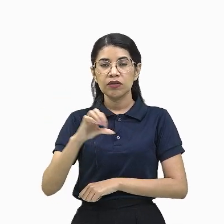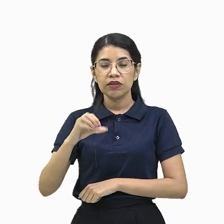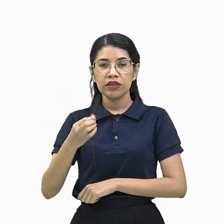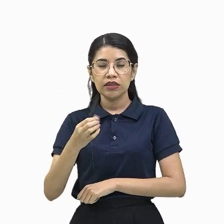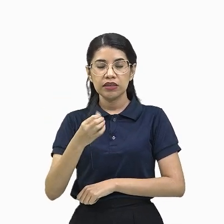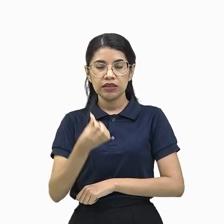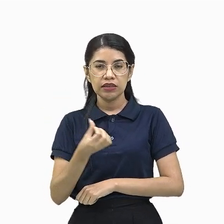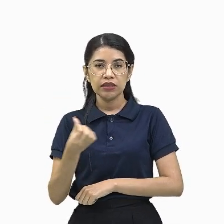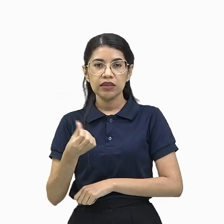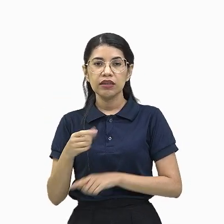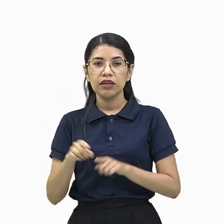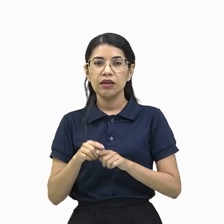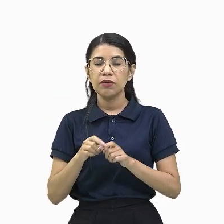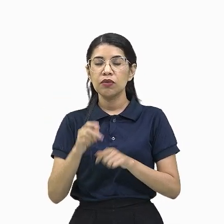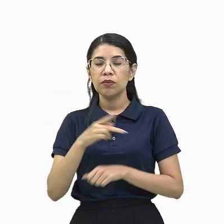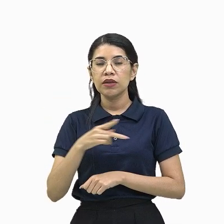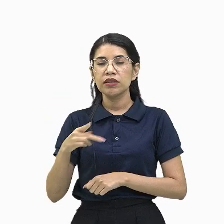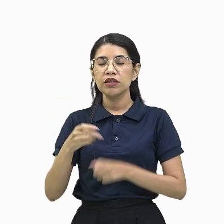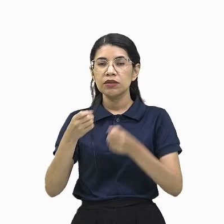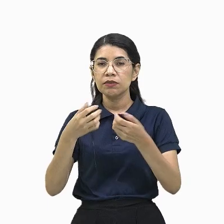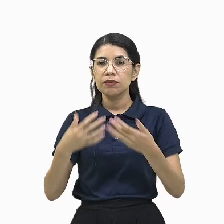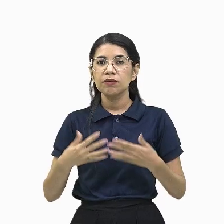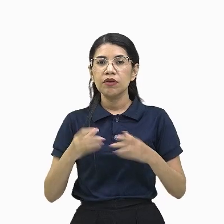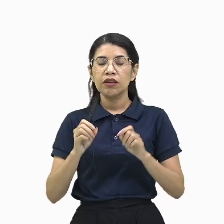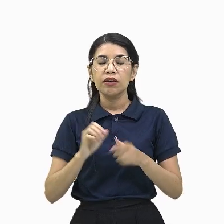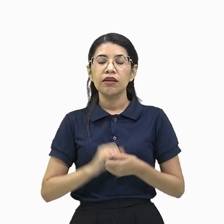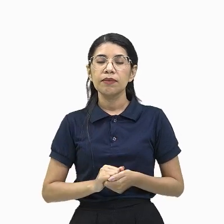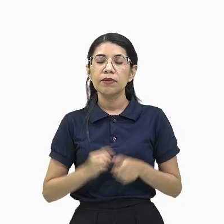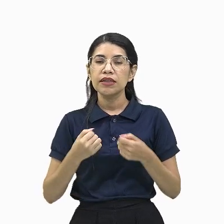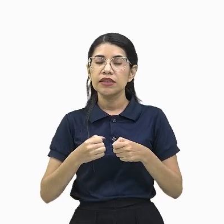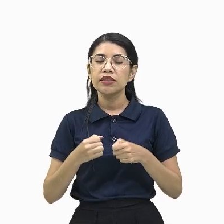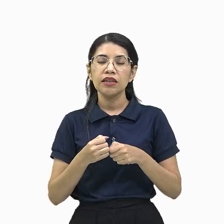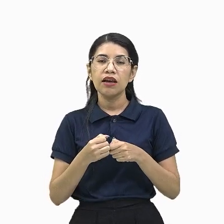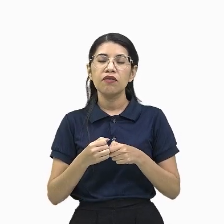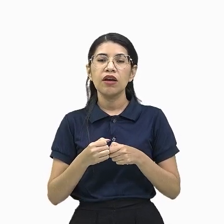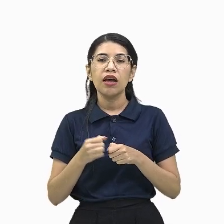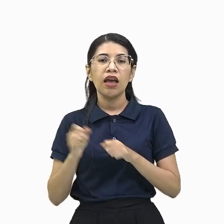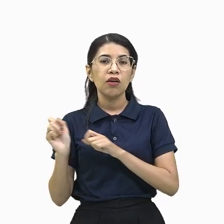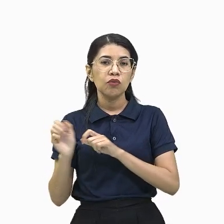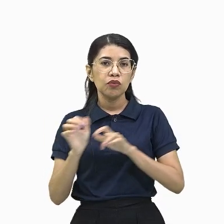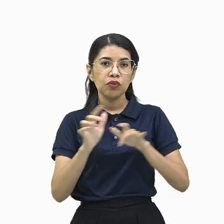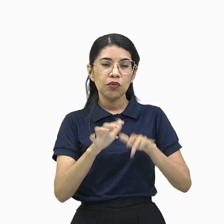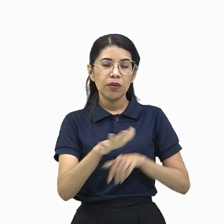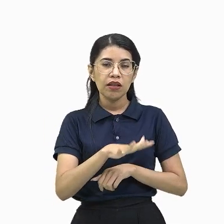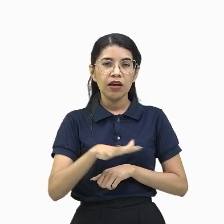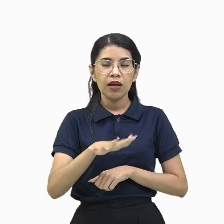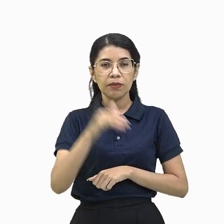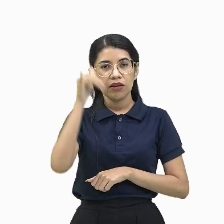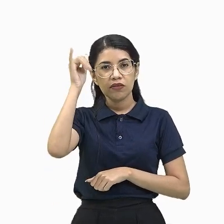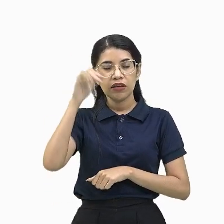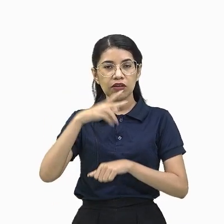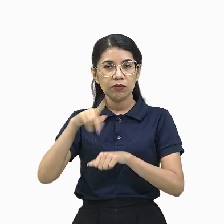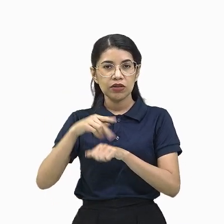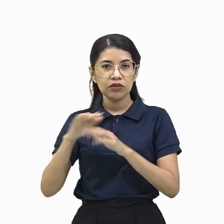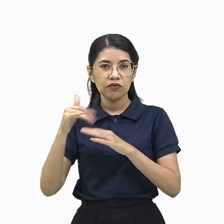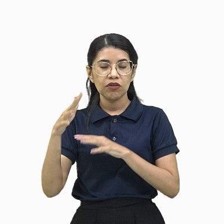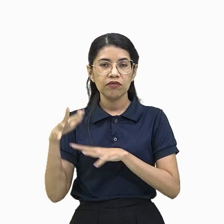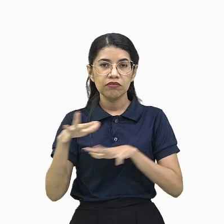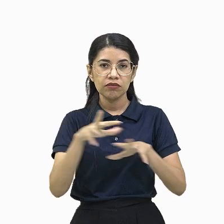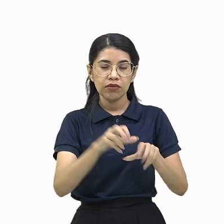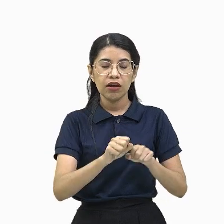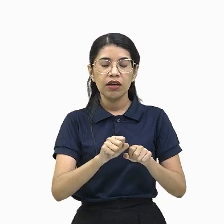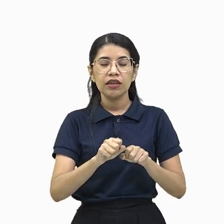Castelo Branco fala em integrar para não entregar. Exatamente, gente. Então, a gente tem esse processo